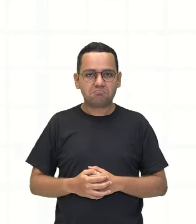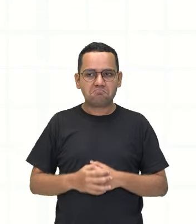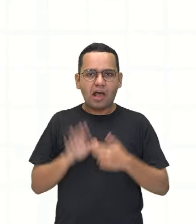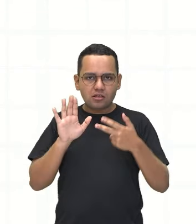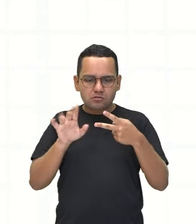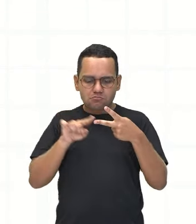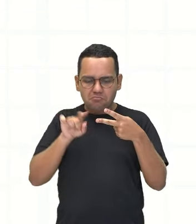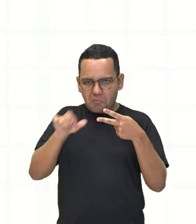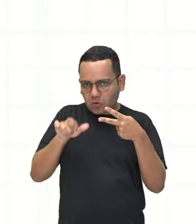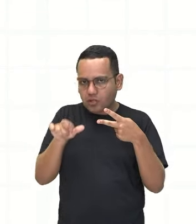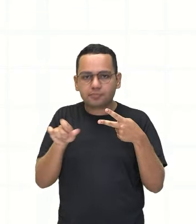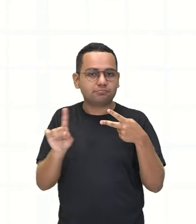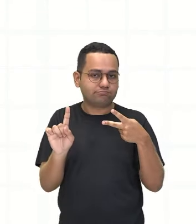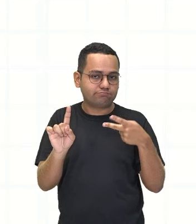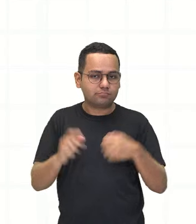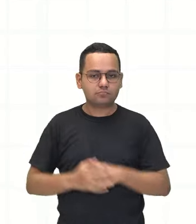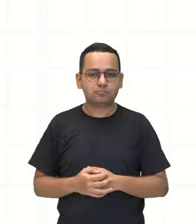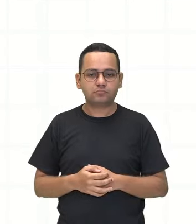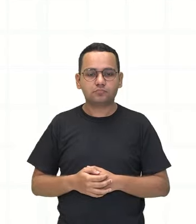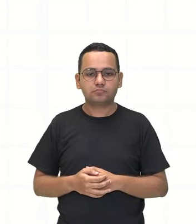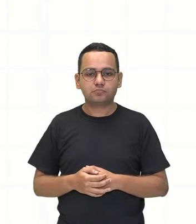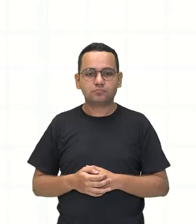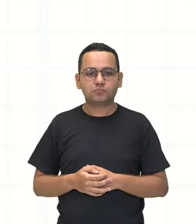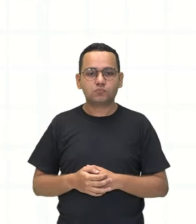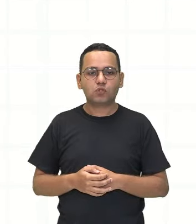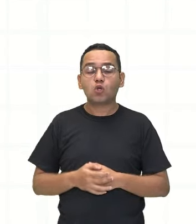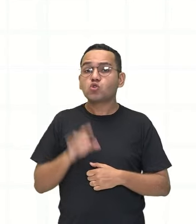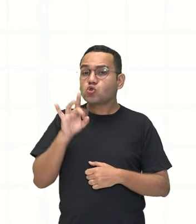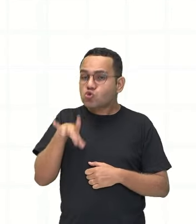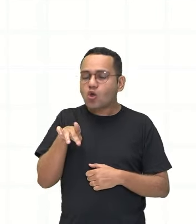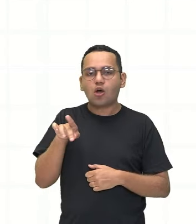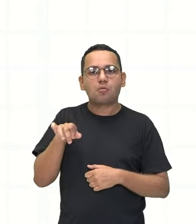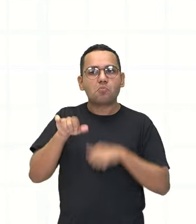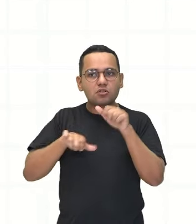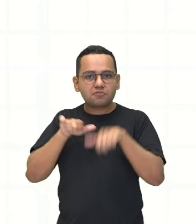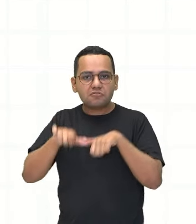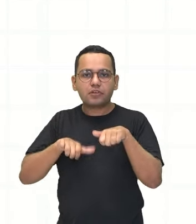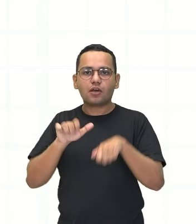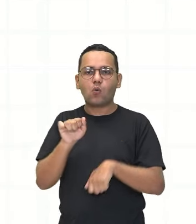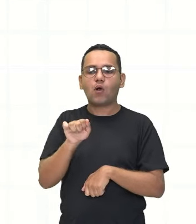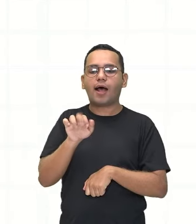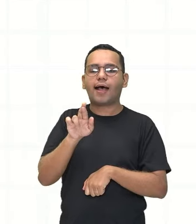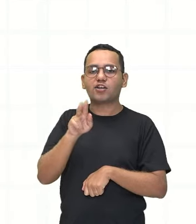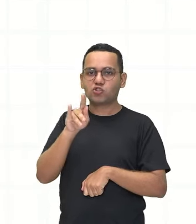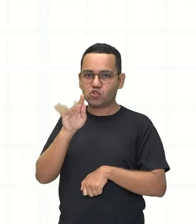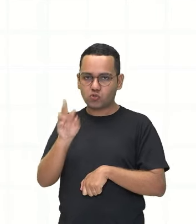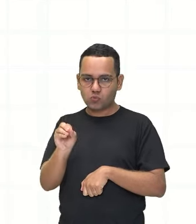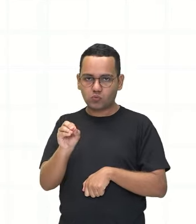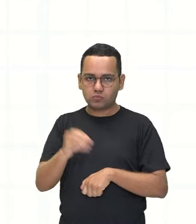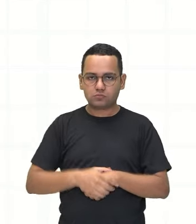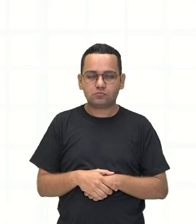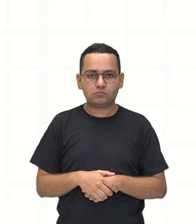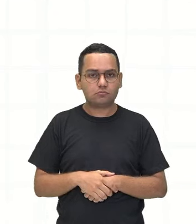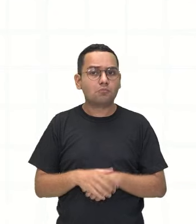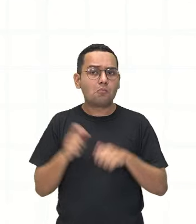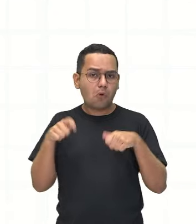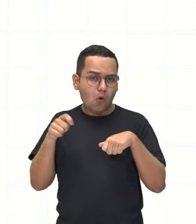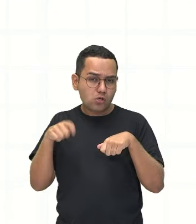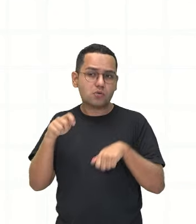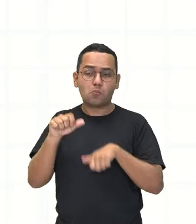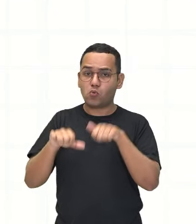mudar, certo? O que vai mudar é o artigo aqui, ó. O artigo é que vai